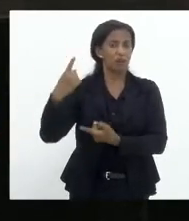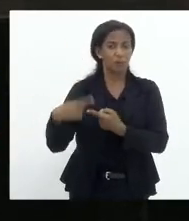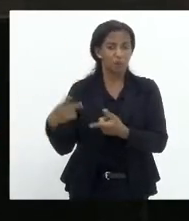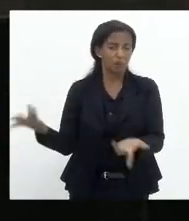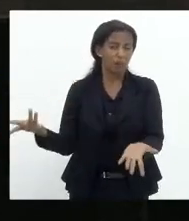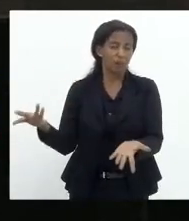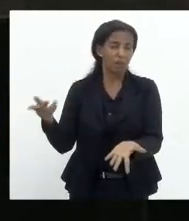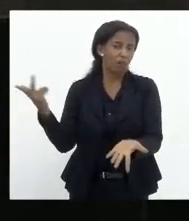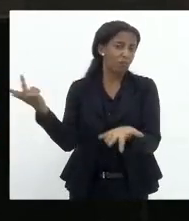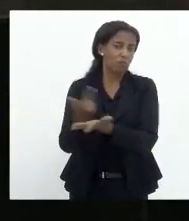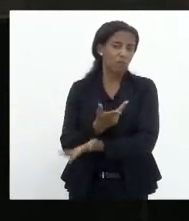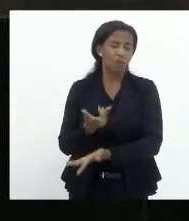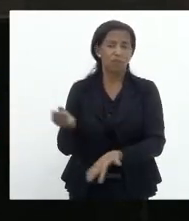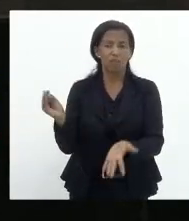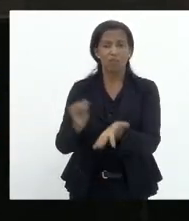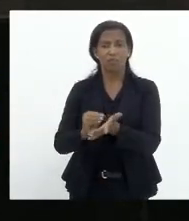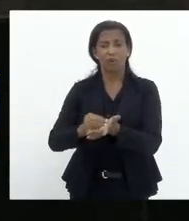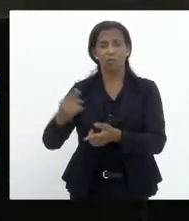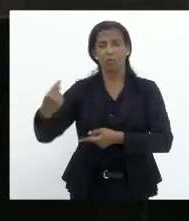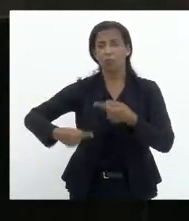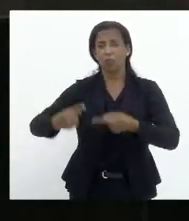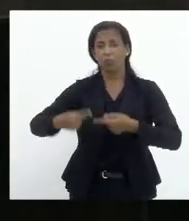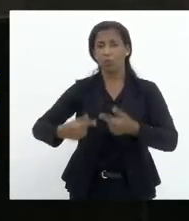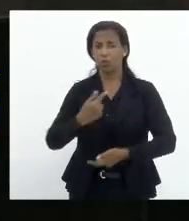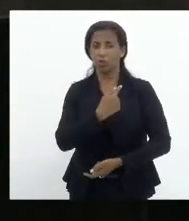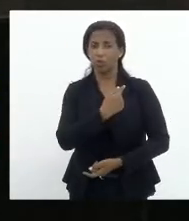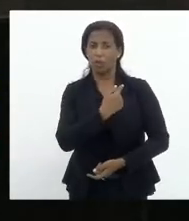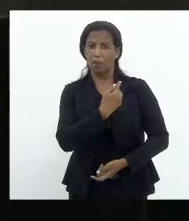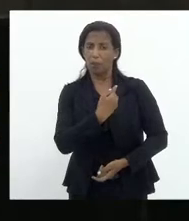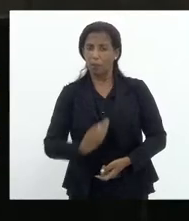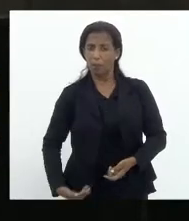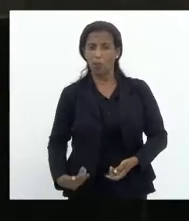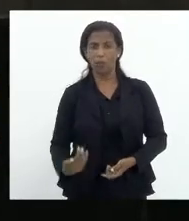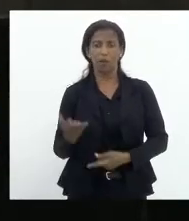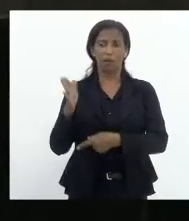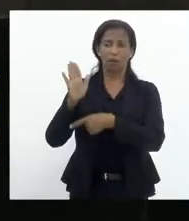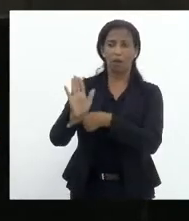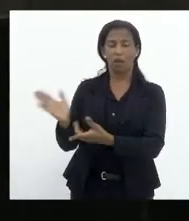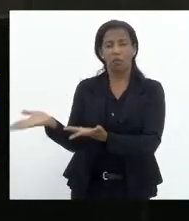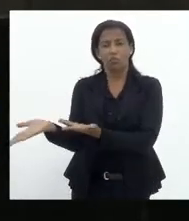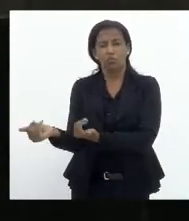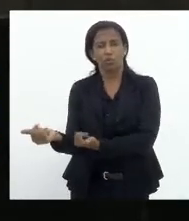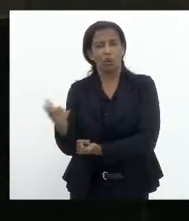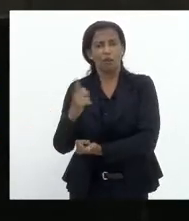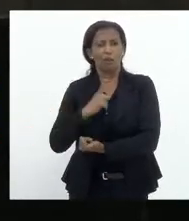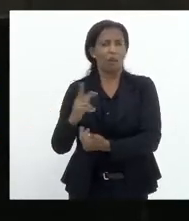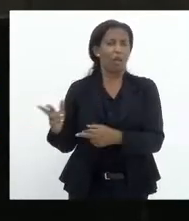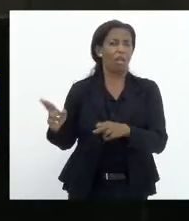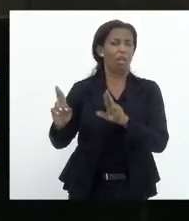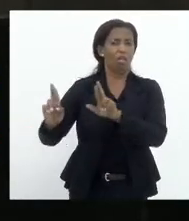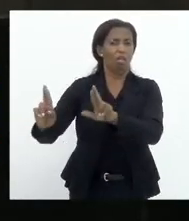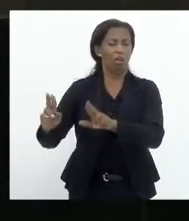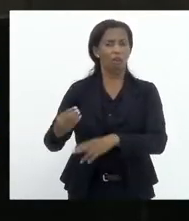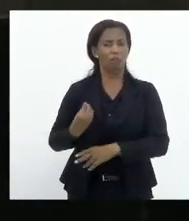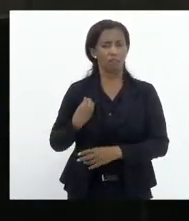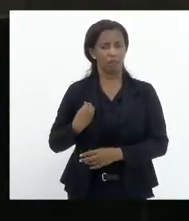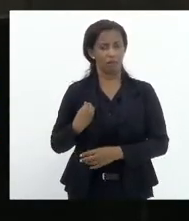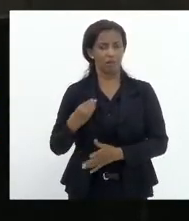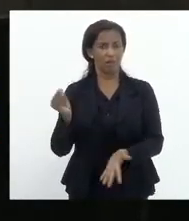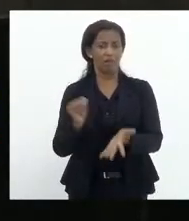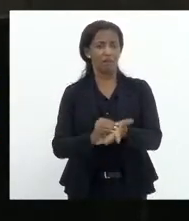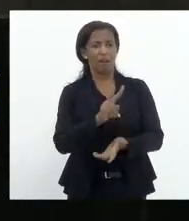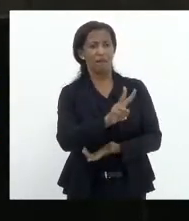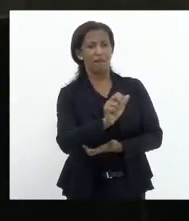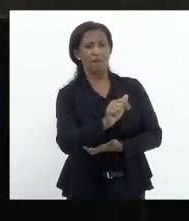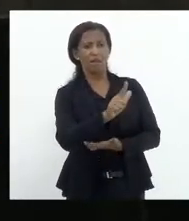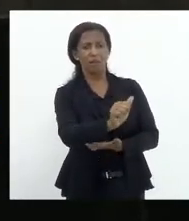essa realidade falta política pública para reter a nossa juventude para dar esperança para a juventude falta a